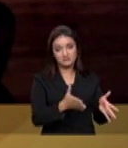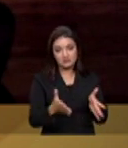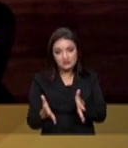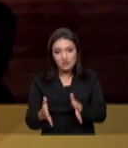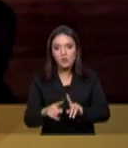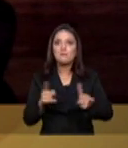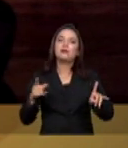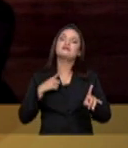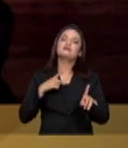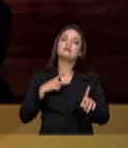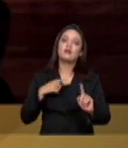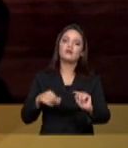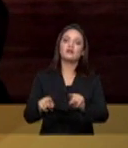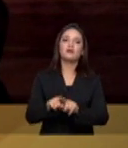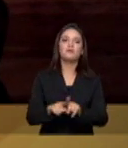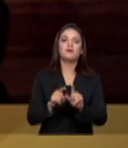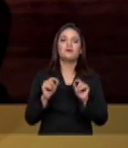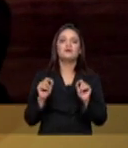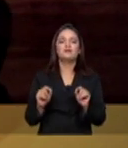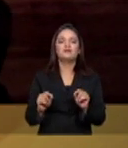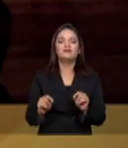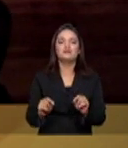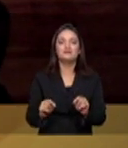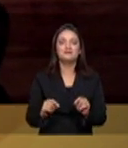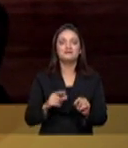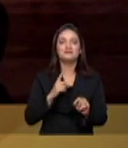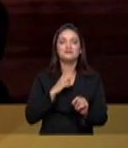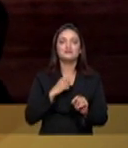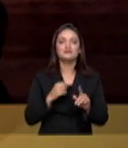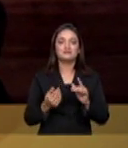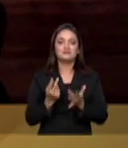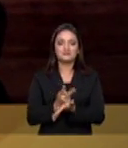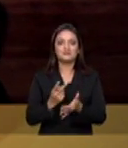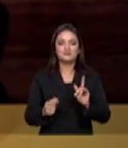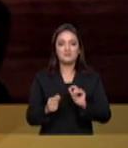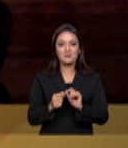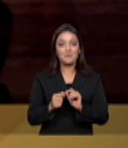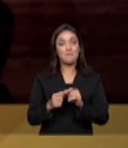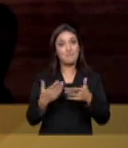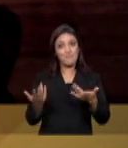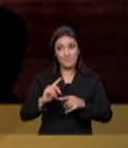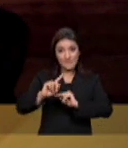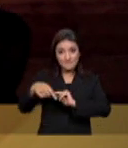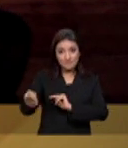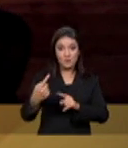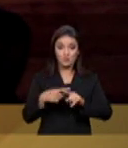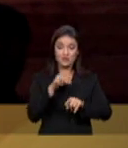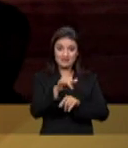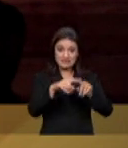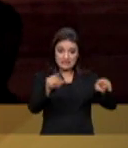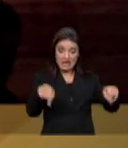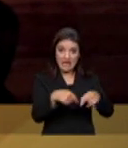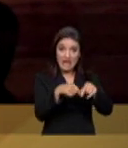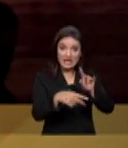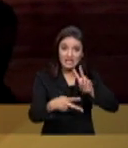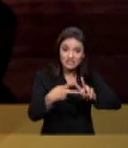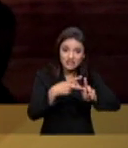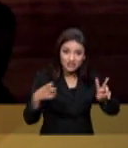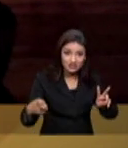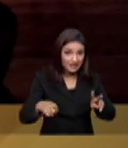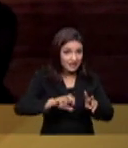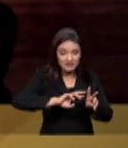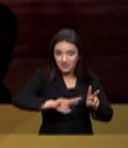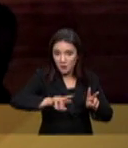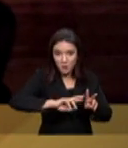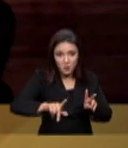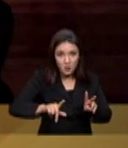dessa carta condicional ainda quis pedir desempedido de ouro os seus e não eram como não são